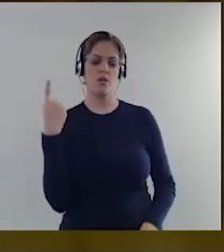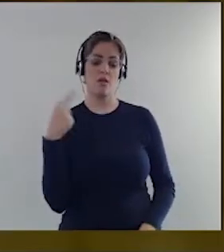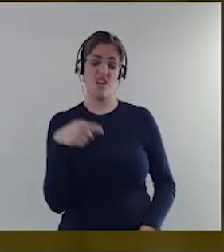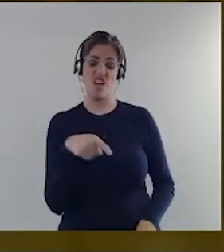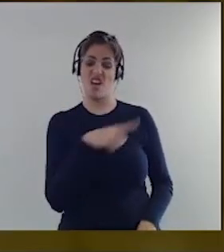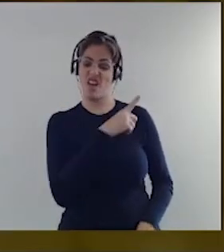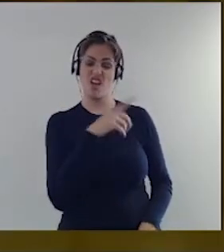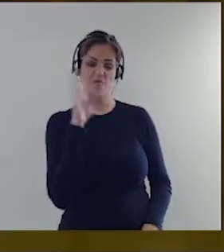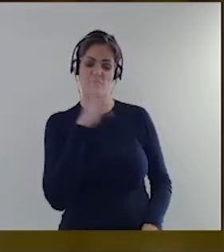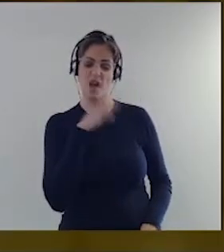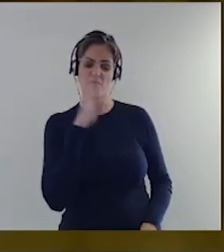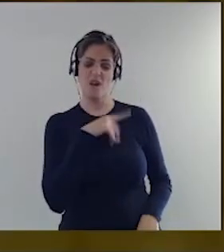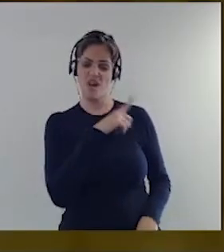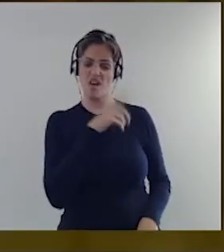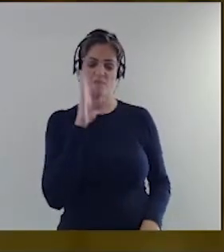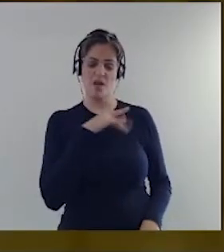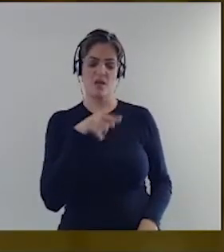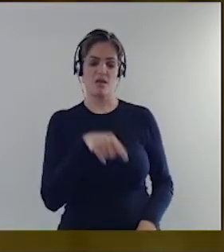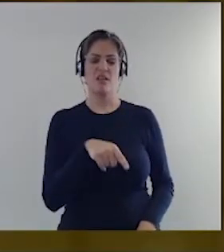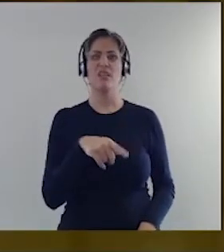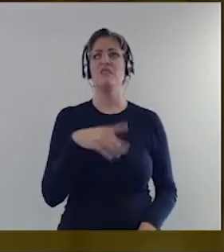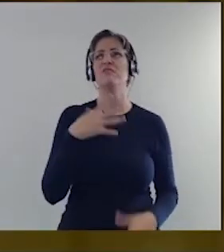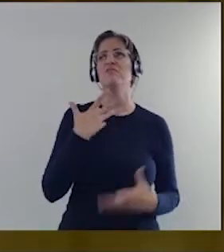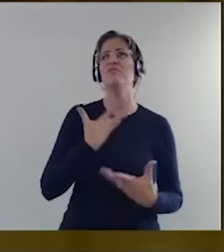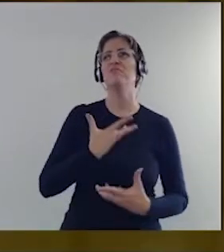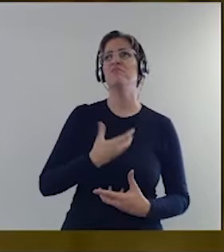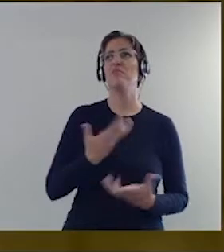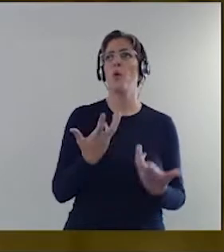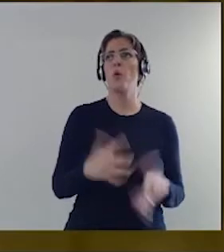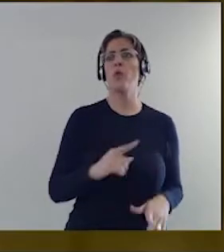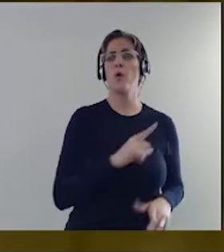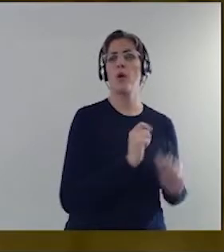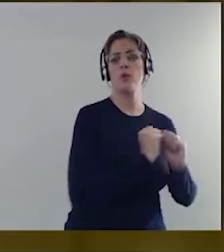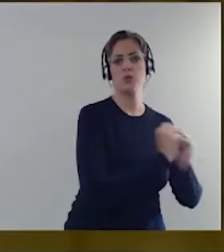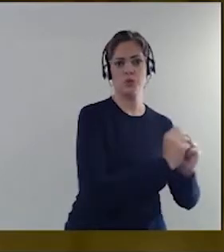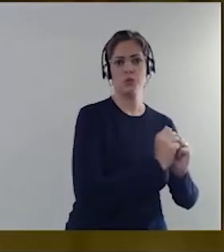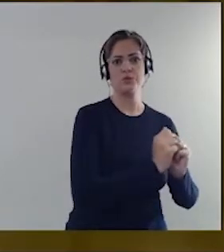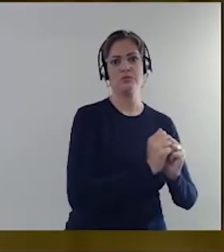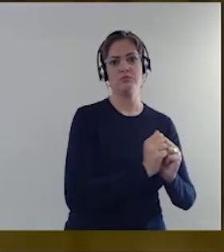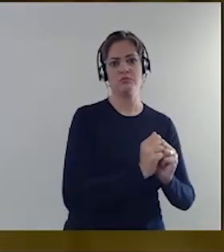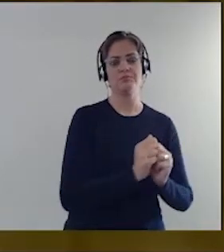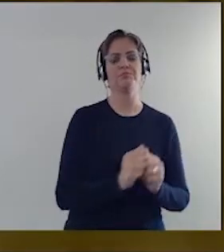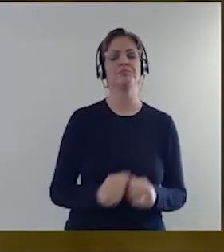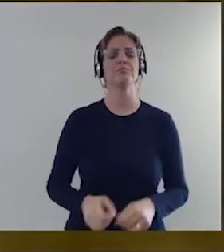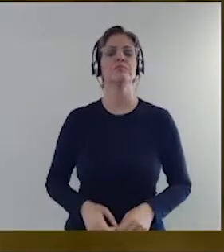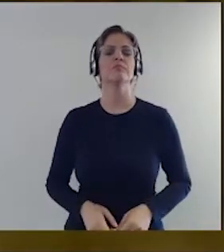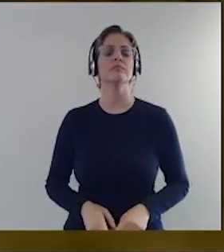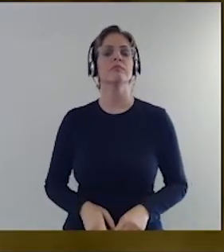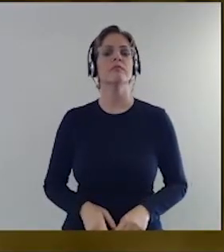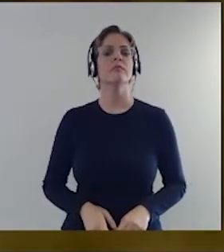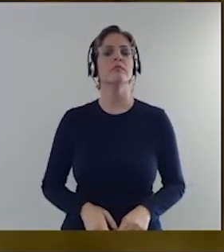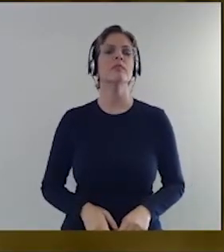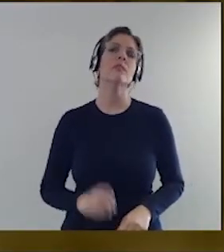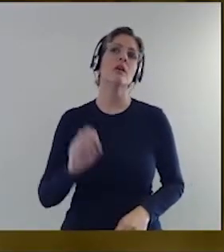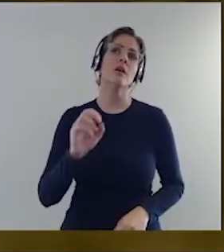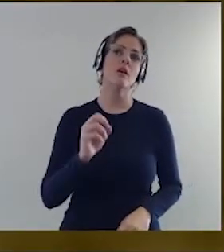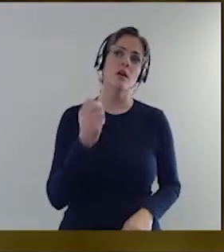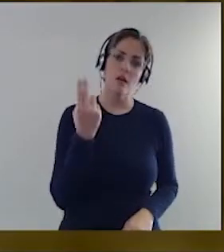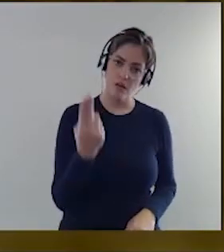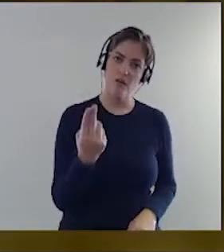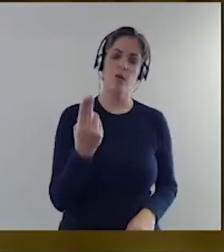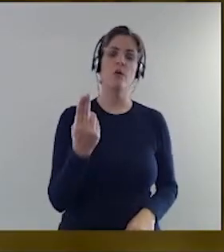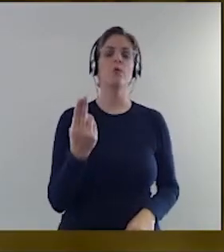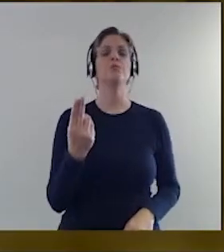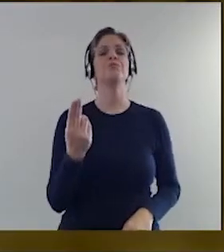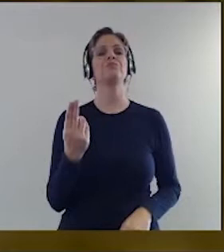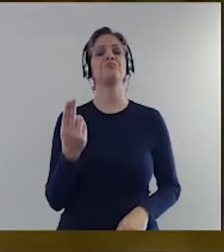para conseguir afastá-lo do convívio com os filhos. Uma outra abordagem comum de alienação parental é